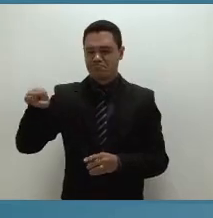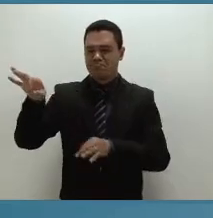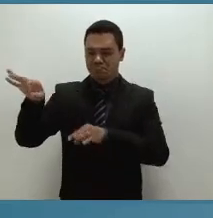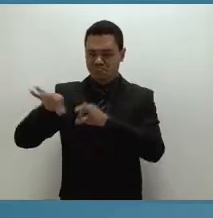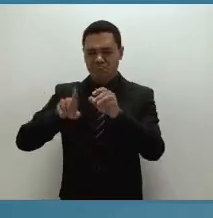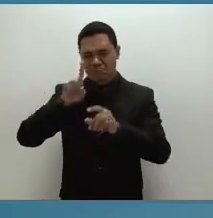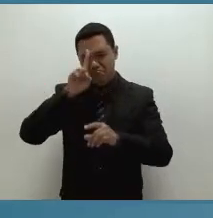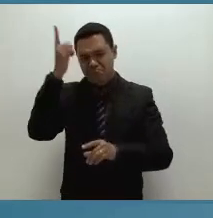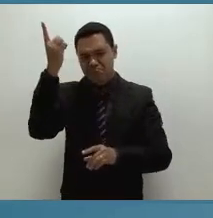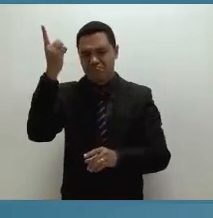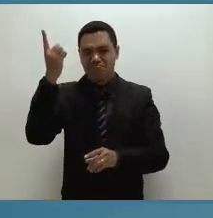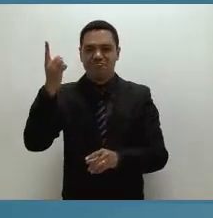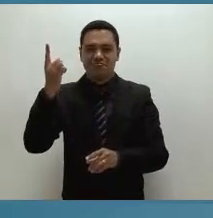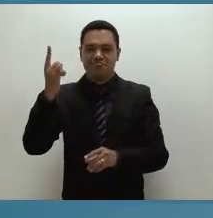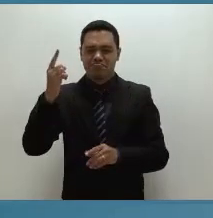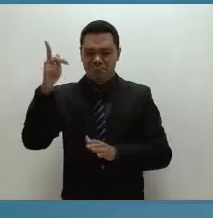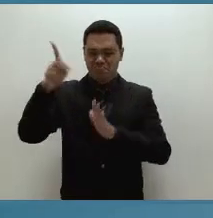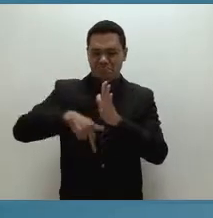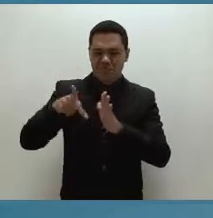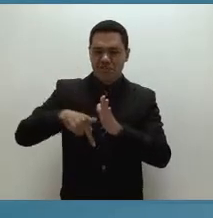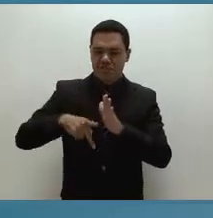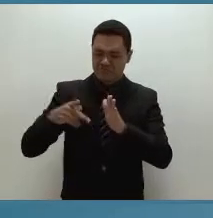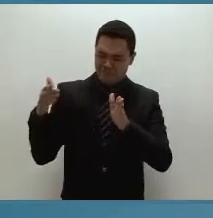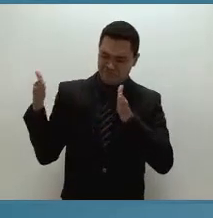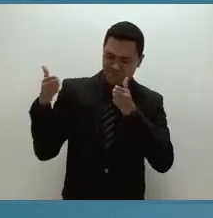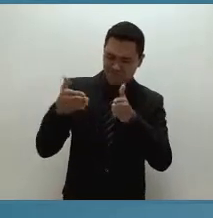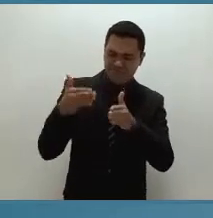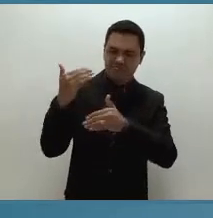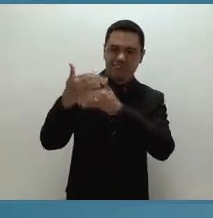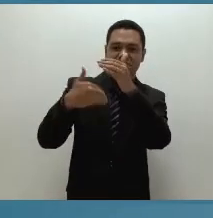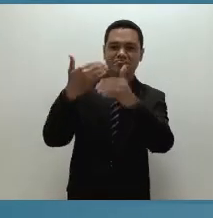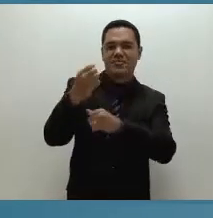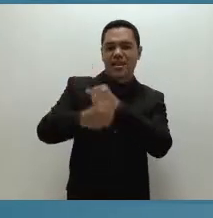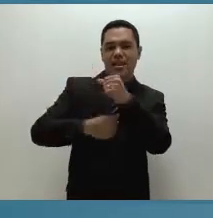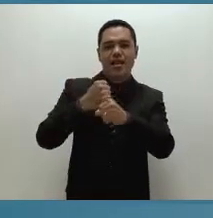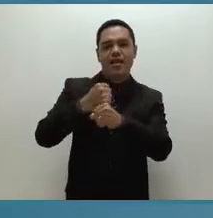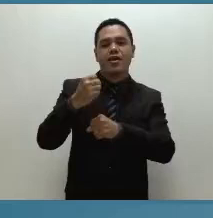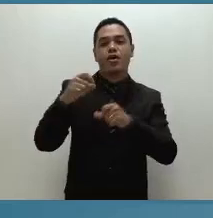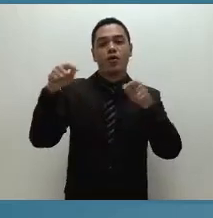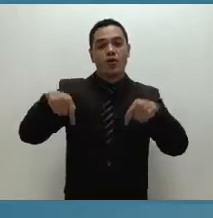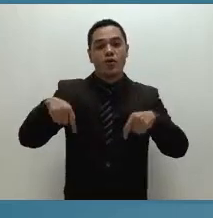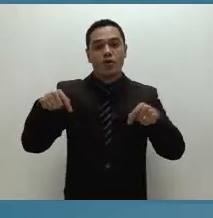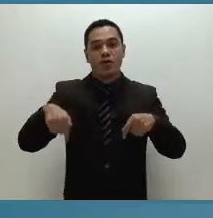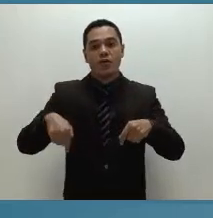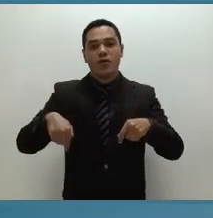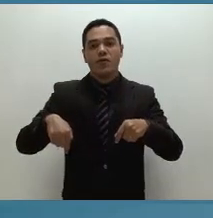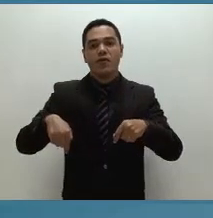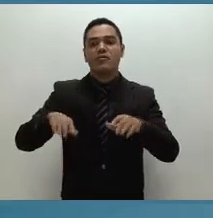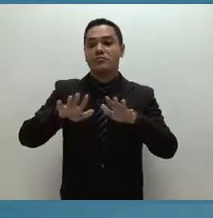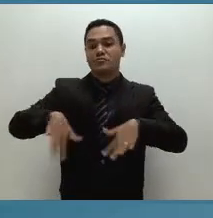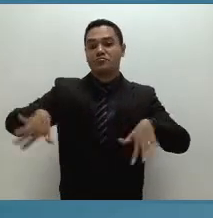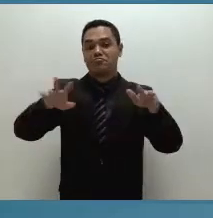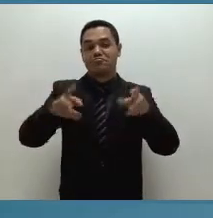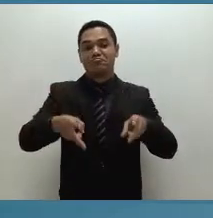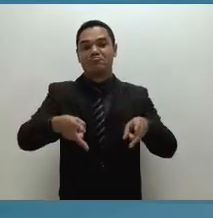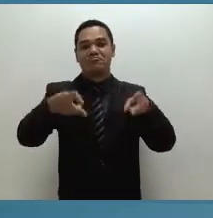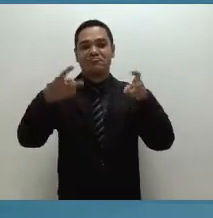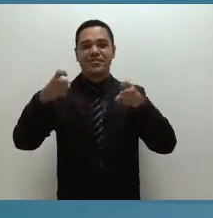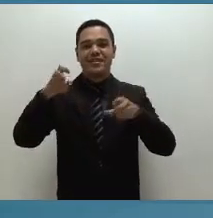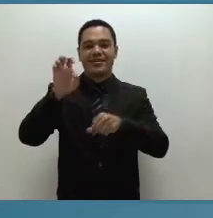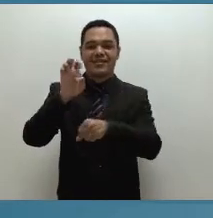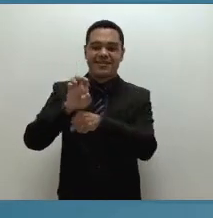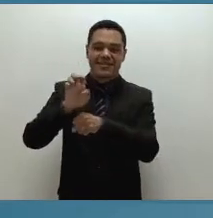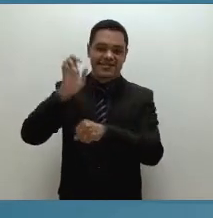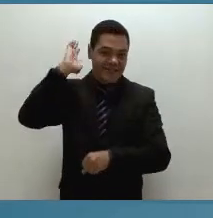Projeto esse que se intensifica com o passar dos anos e hoje já reconhecido em nosso estado do